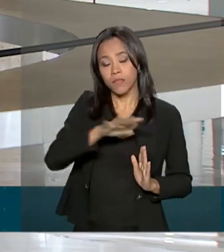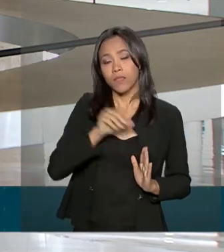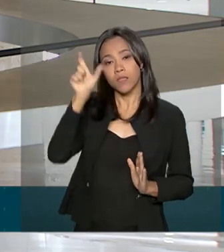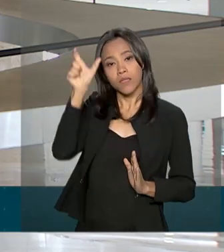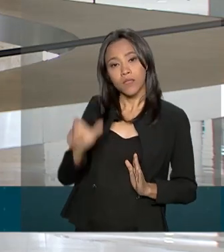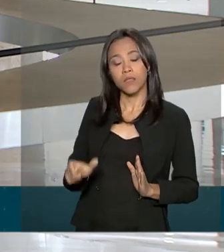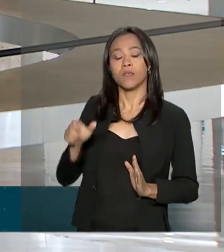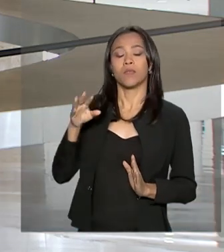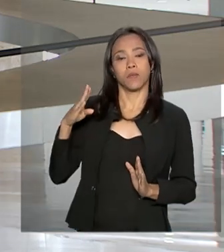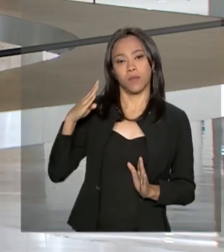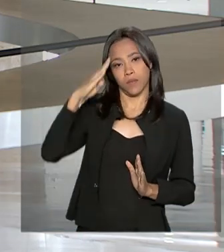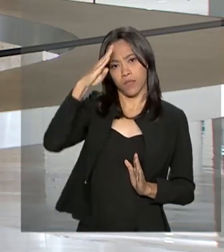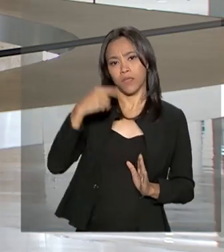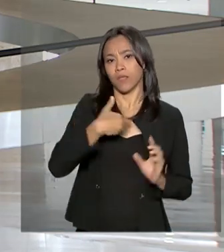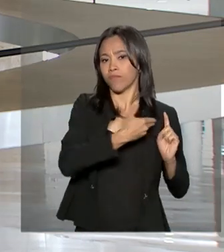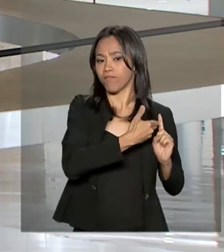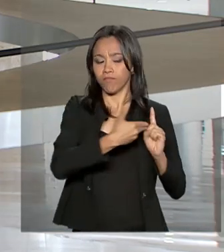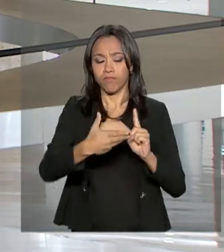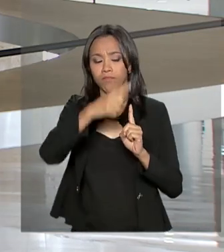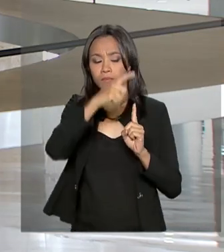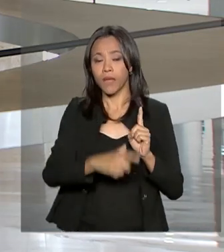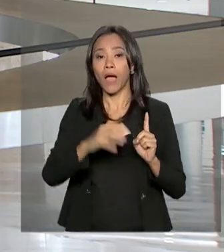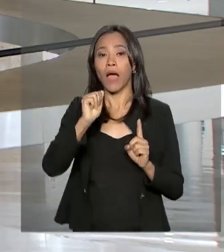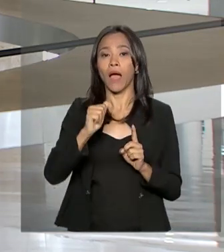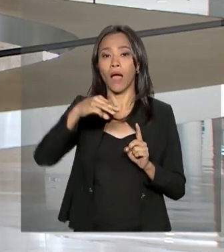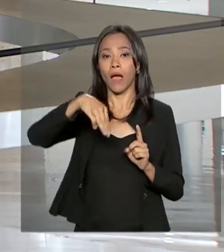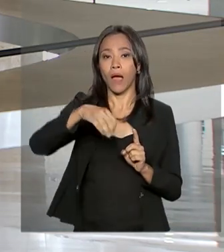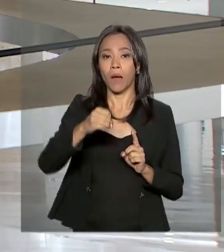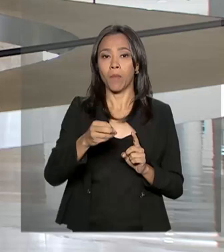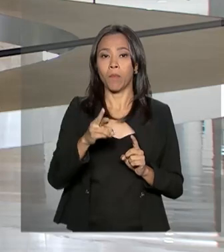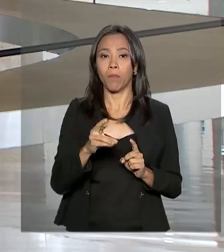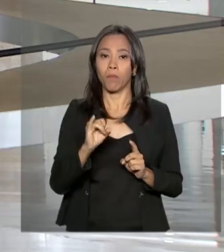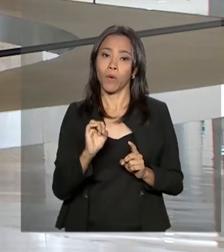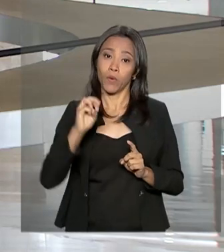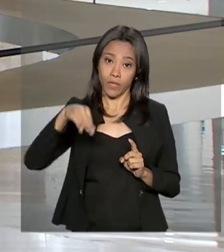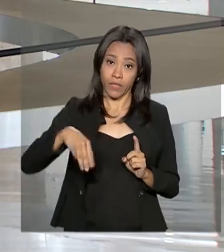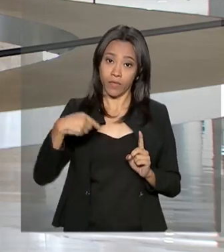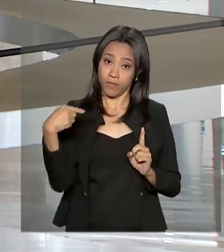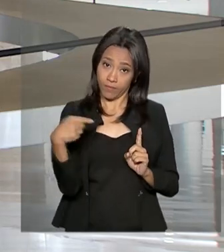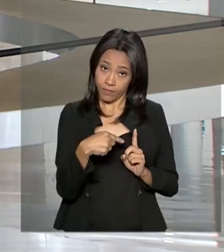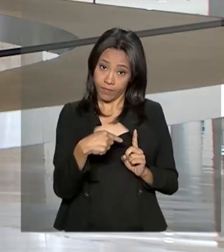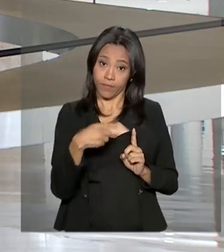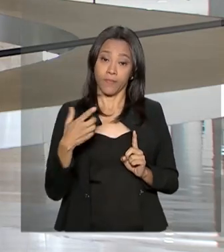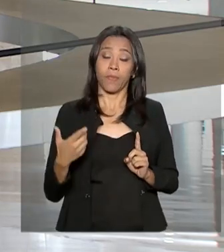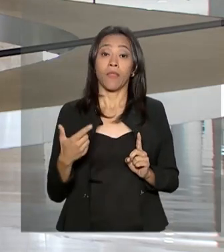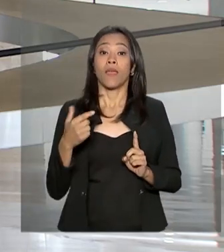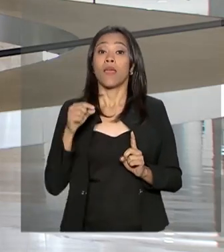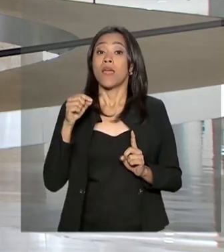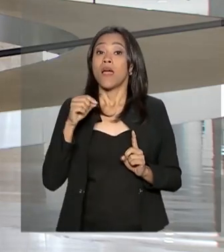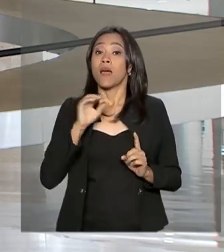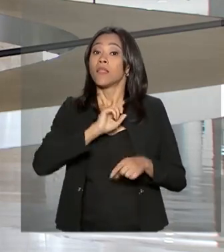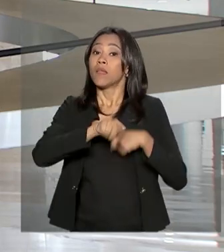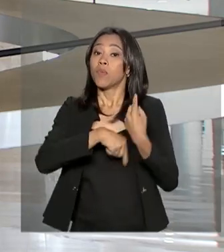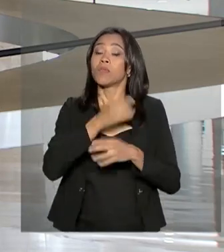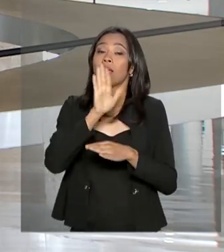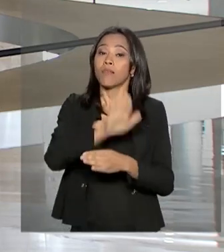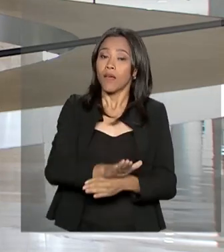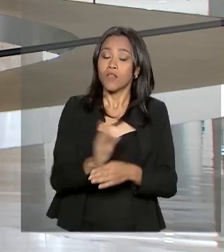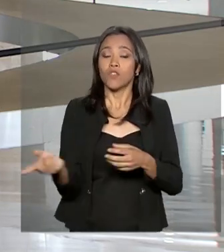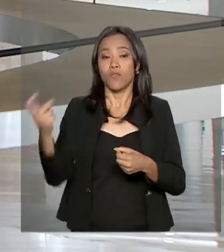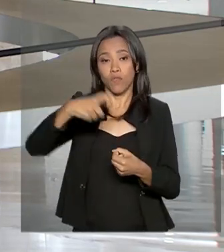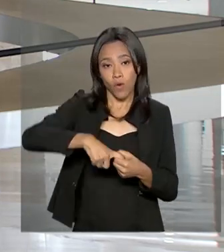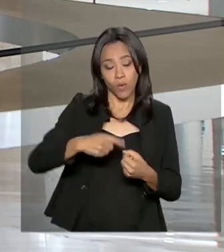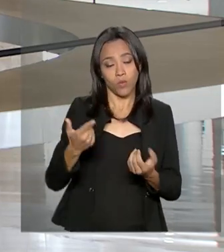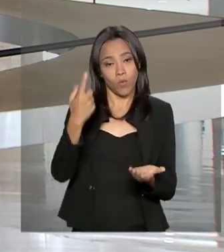Floriano Amorim, gerente de negócios e marketing da empresa Brasil de Comunicação. À tarde, ele retoma a agenda